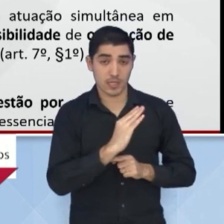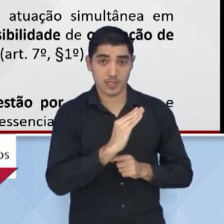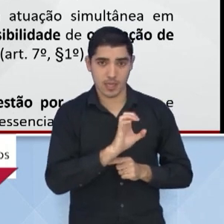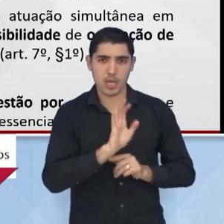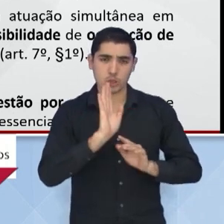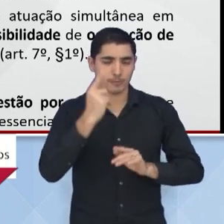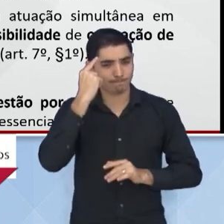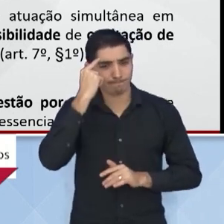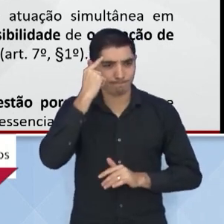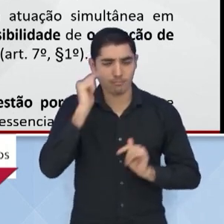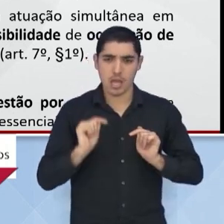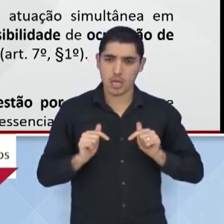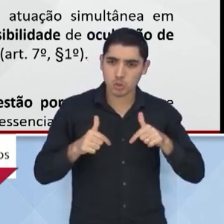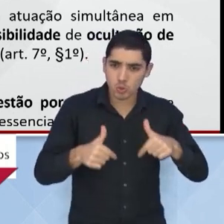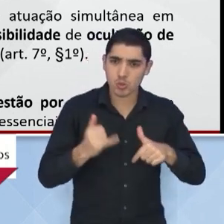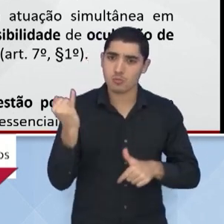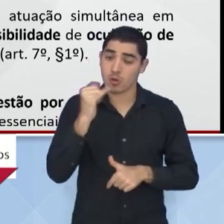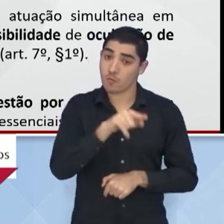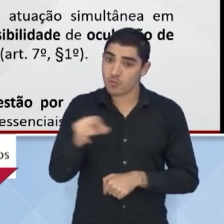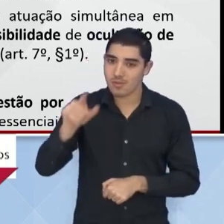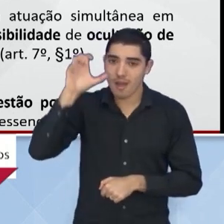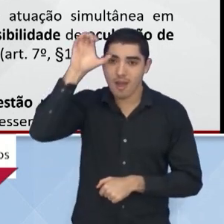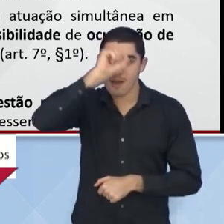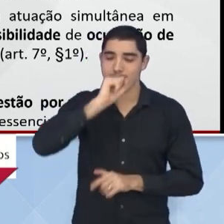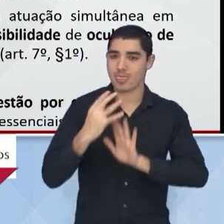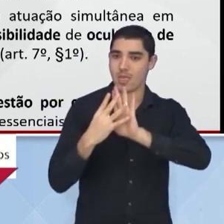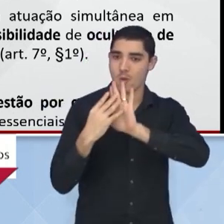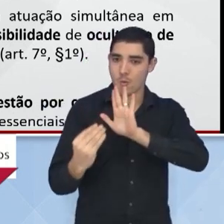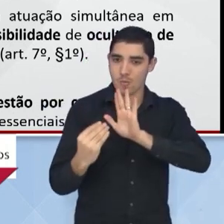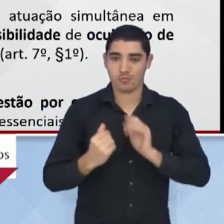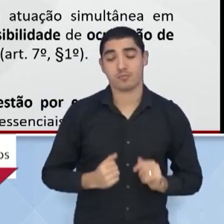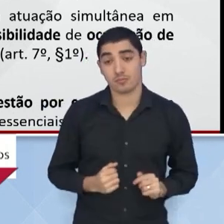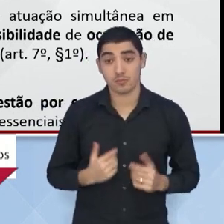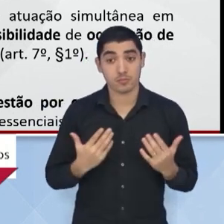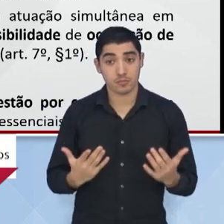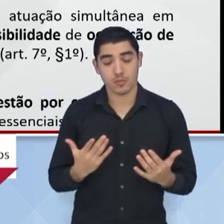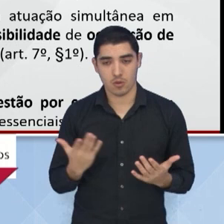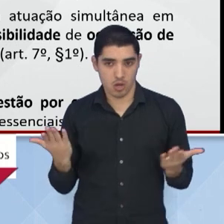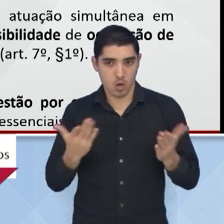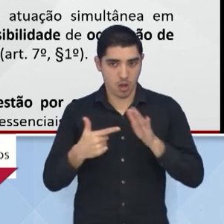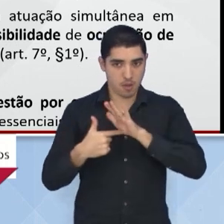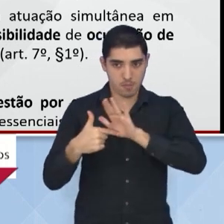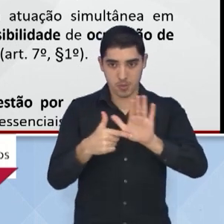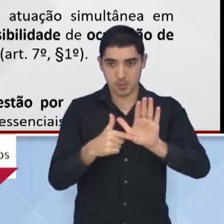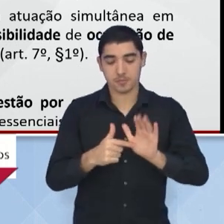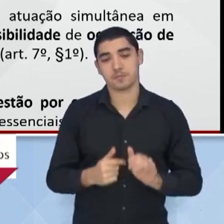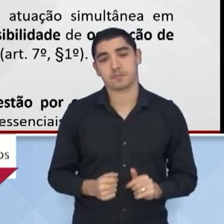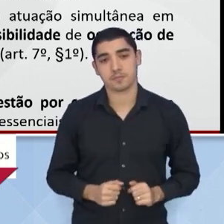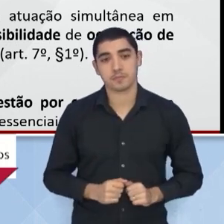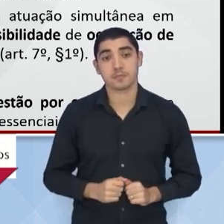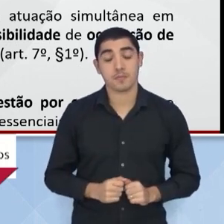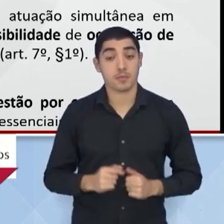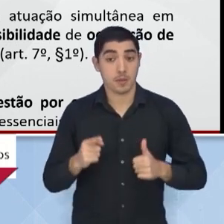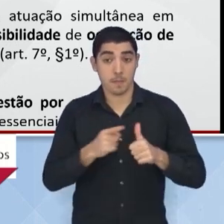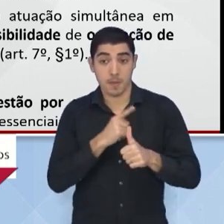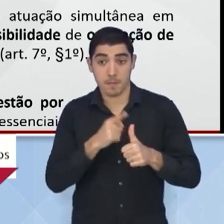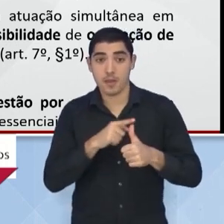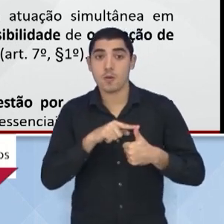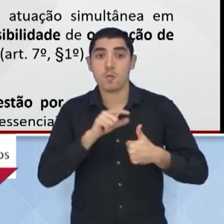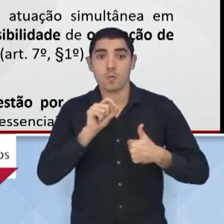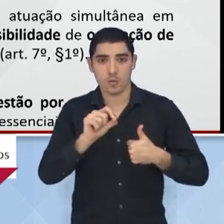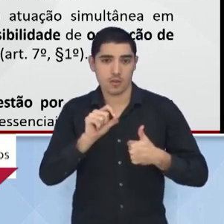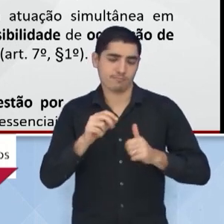necessárias para você colocar a lei na prática tá e a gente vai pontuar algumas coisas aqui agora e primeiro na